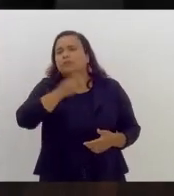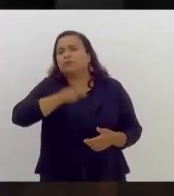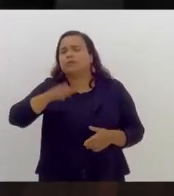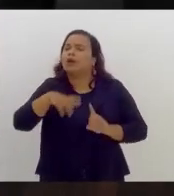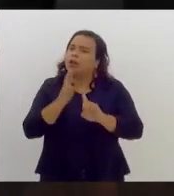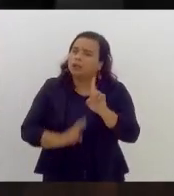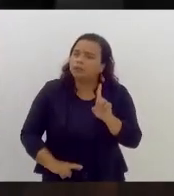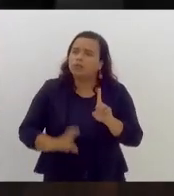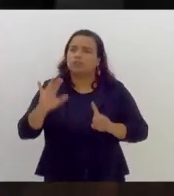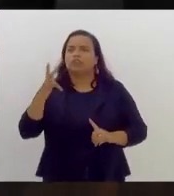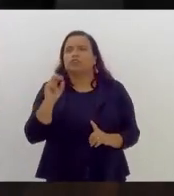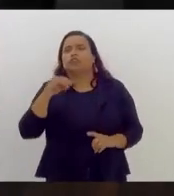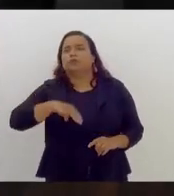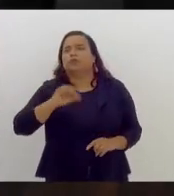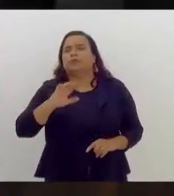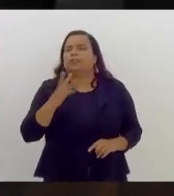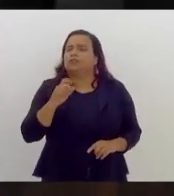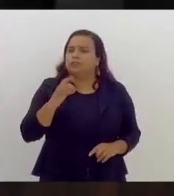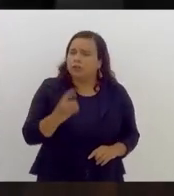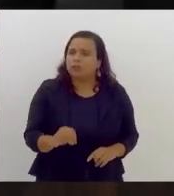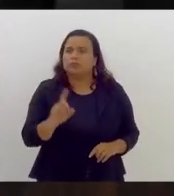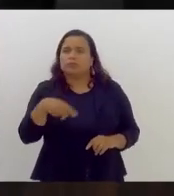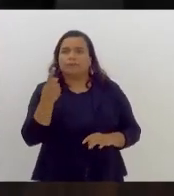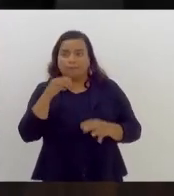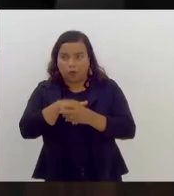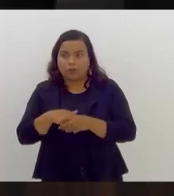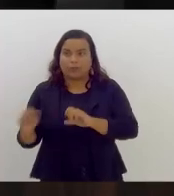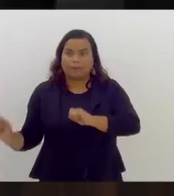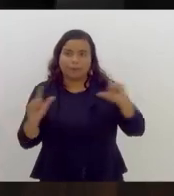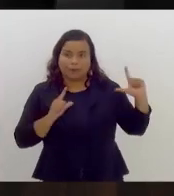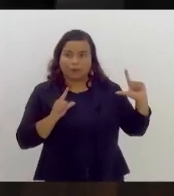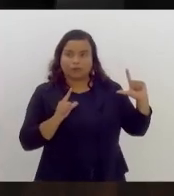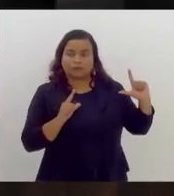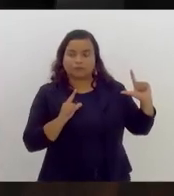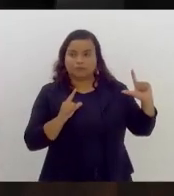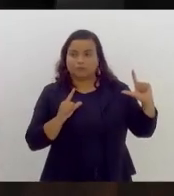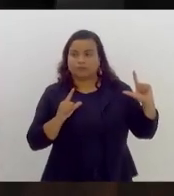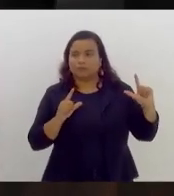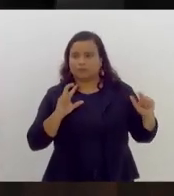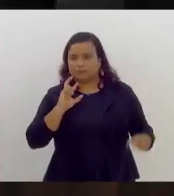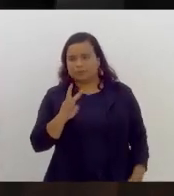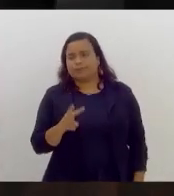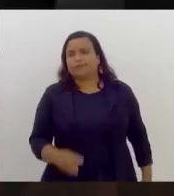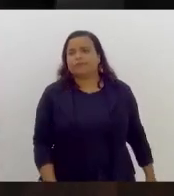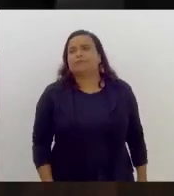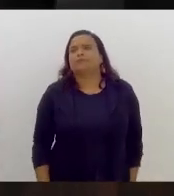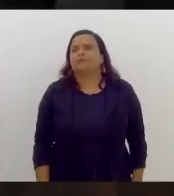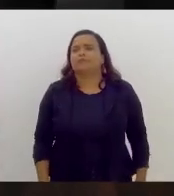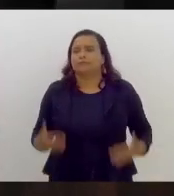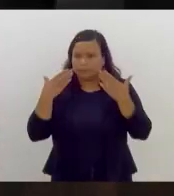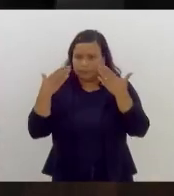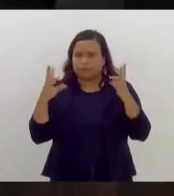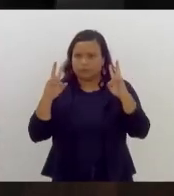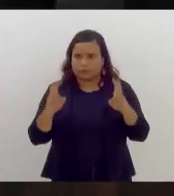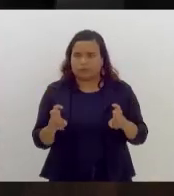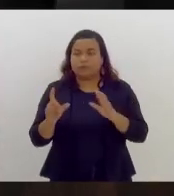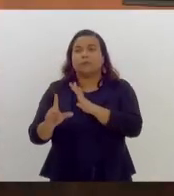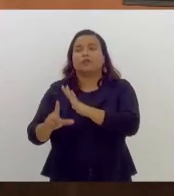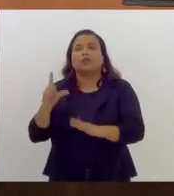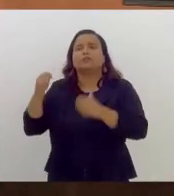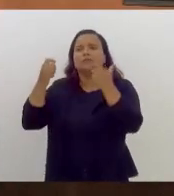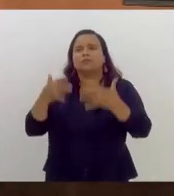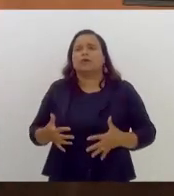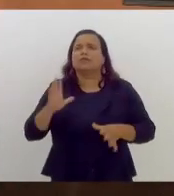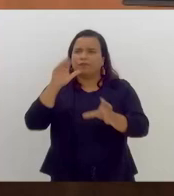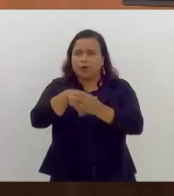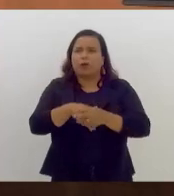relator, deputado Chico Machado, vamos votar no painel o destaque, ok? Presidente, antes disso, fazer um encaminhamento para Vossa Excelência, votar por,